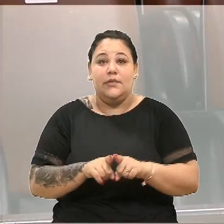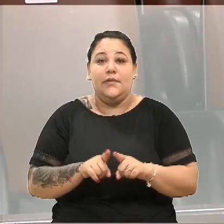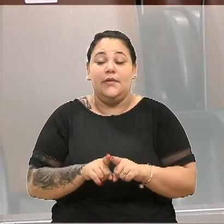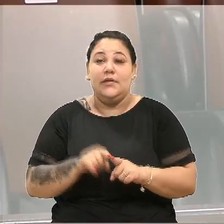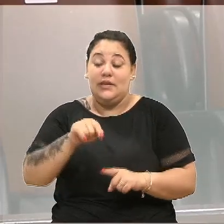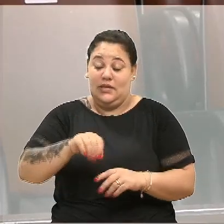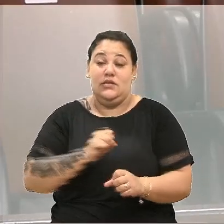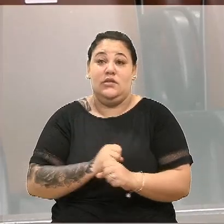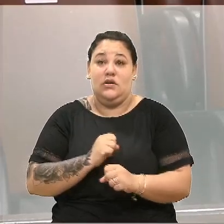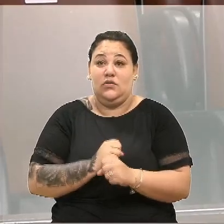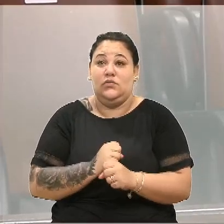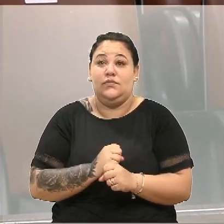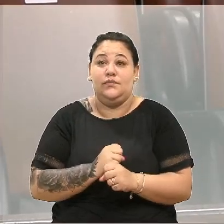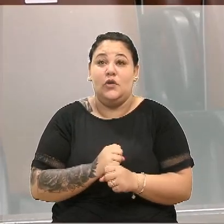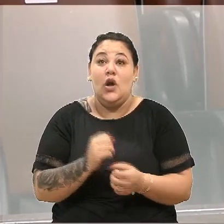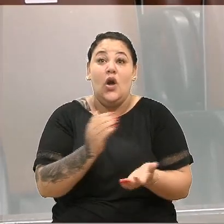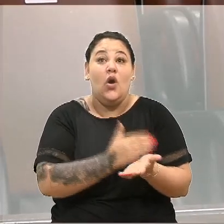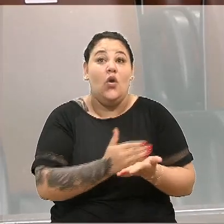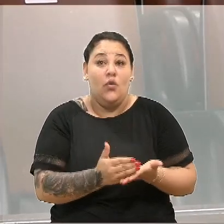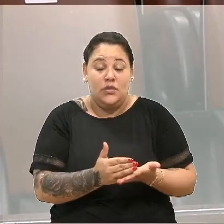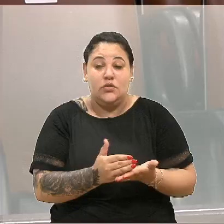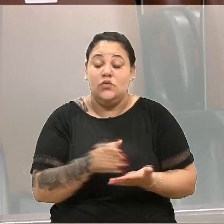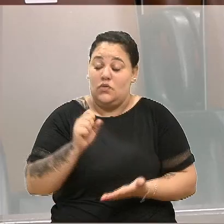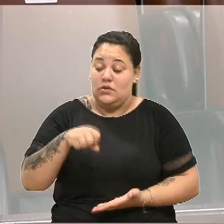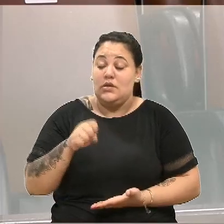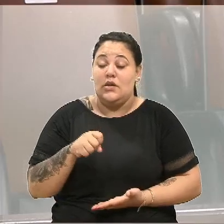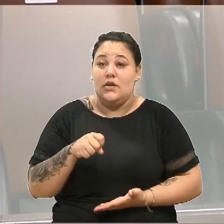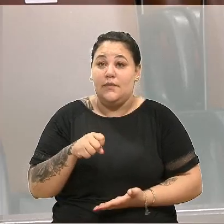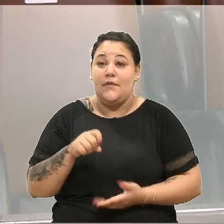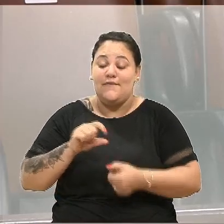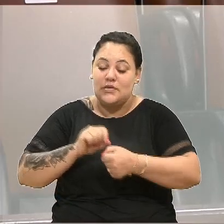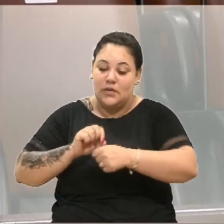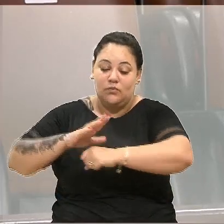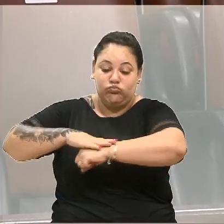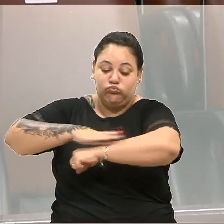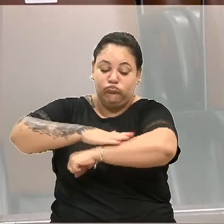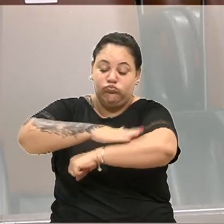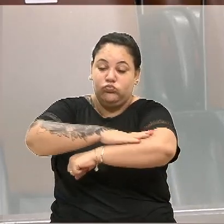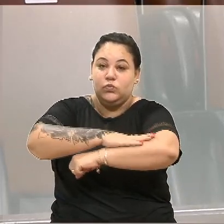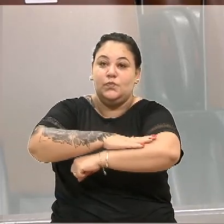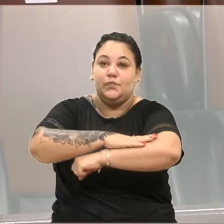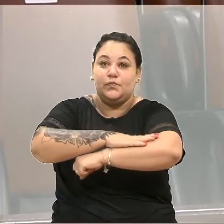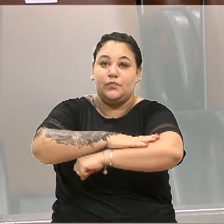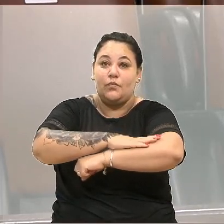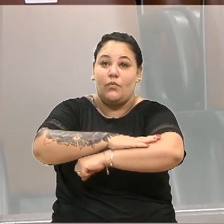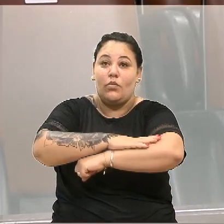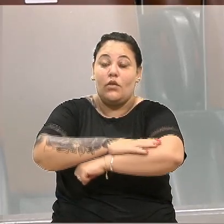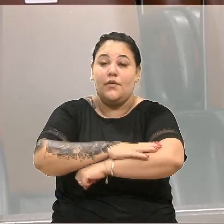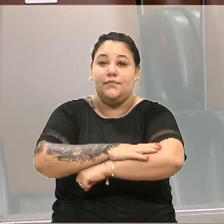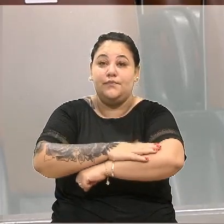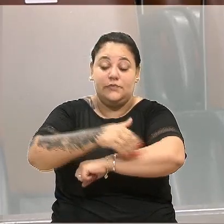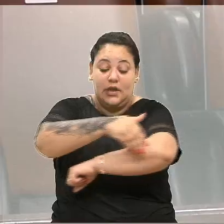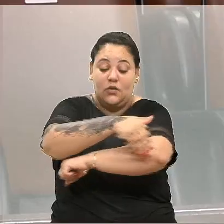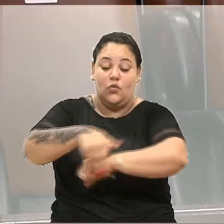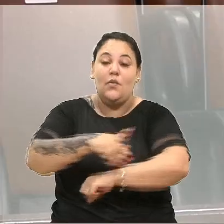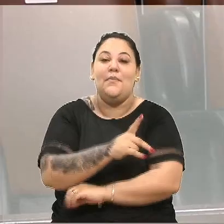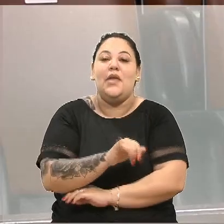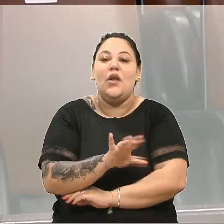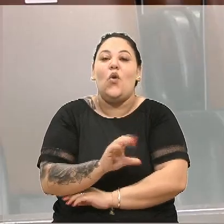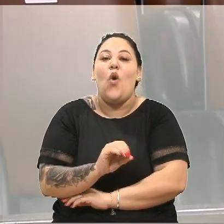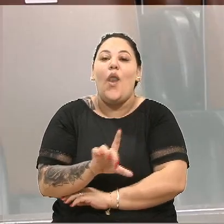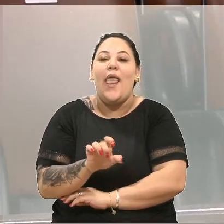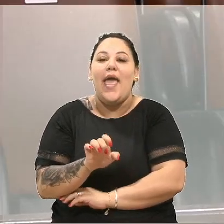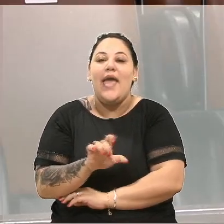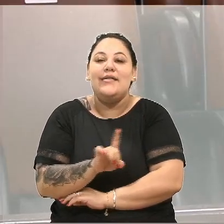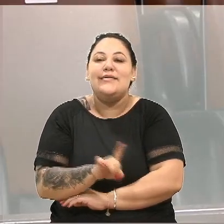nesse ano, deu início lá, então, a pavimentação lá com o paralelepípedo nessa Rua dos Picolezeiros, e sei quanto a dona